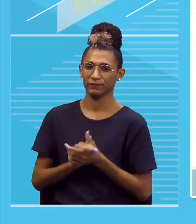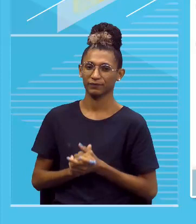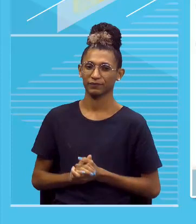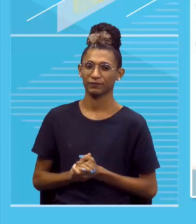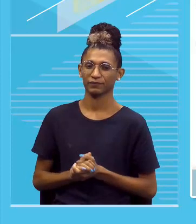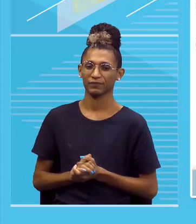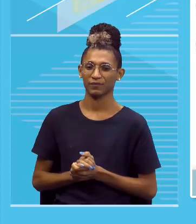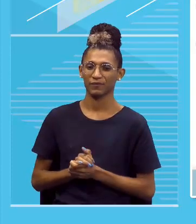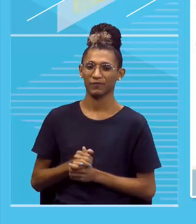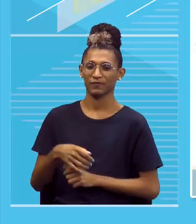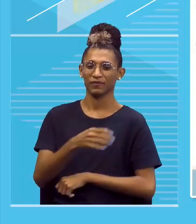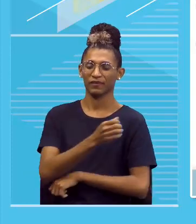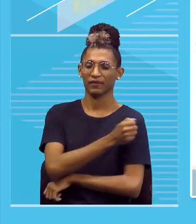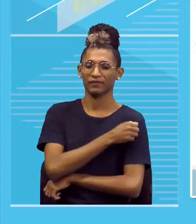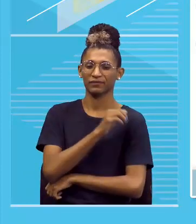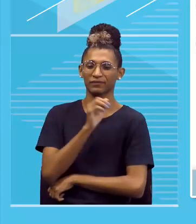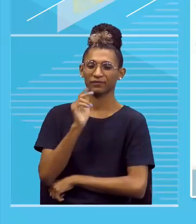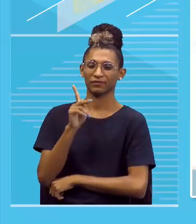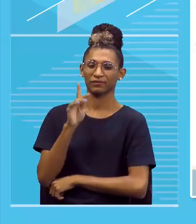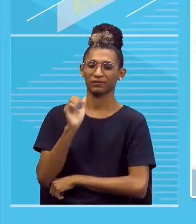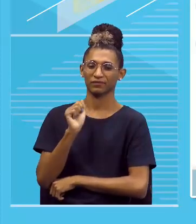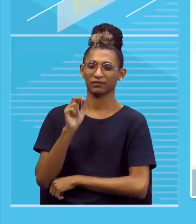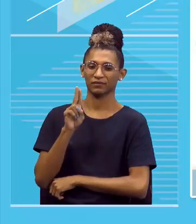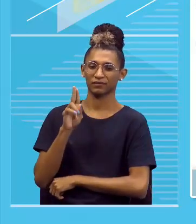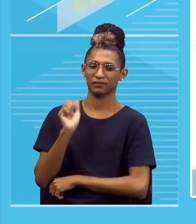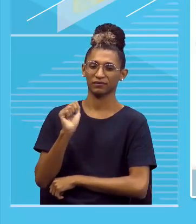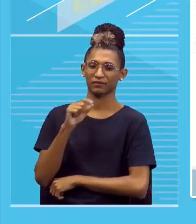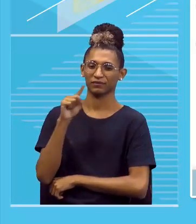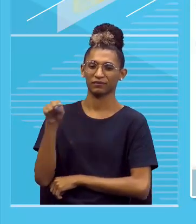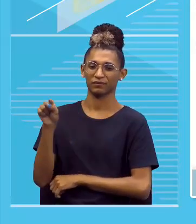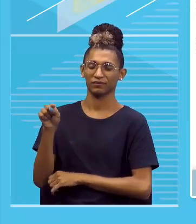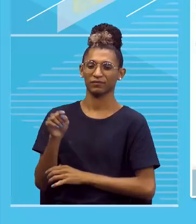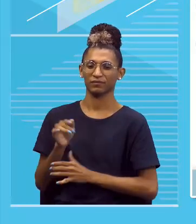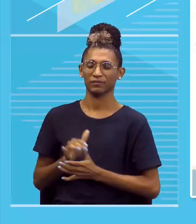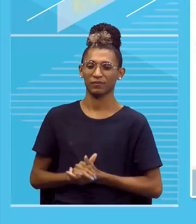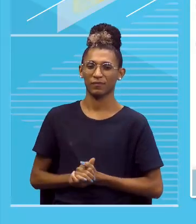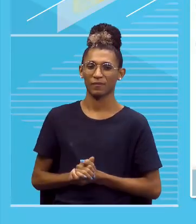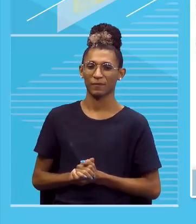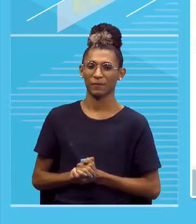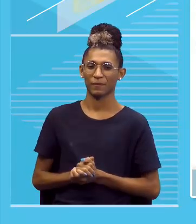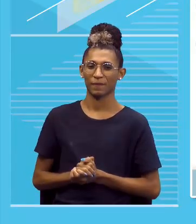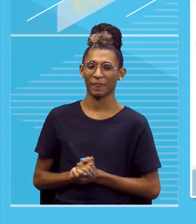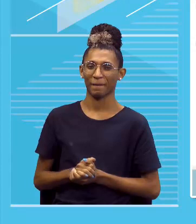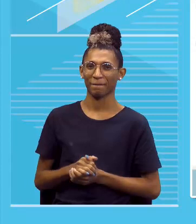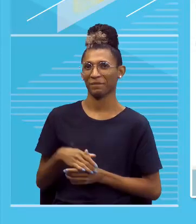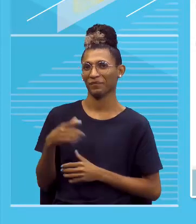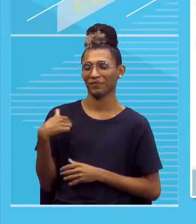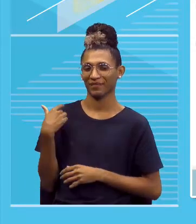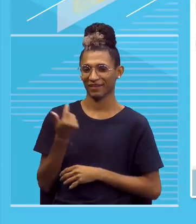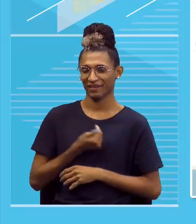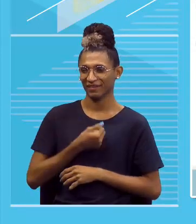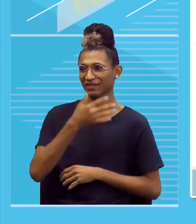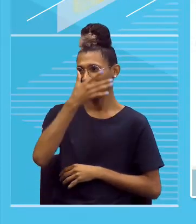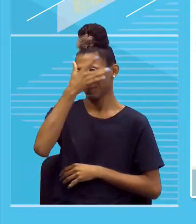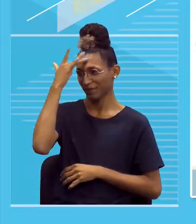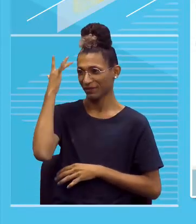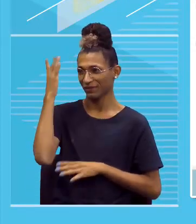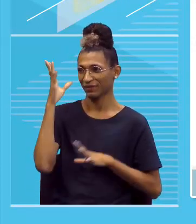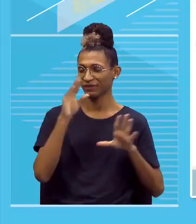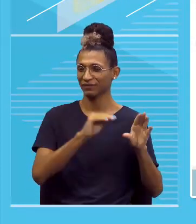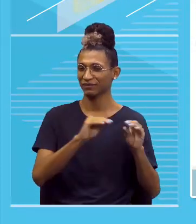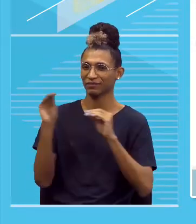Olha o Cauã ligado aí rapaz falando aí que nós éramos nomes dizem que